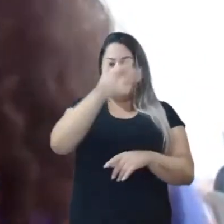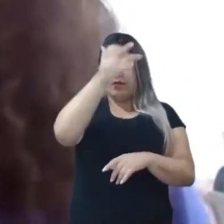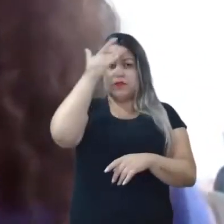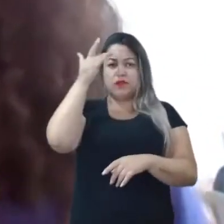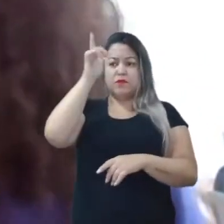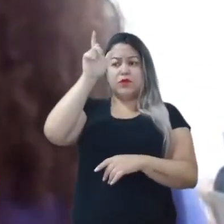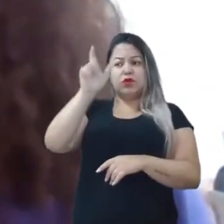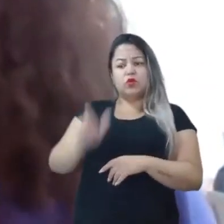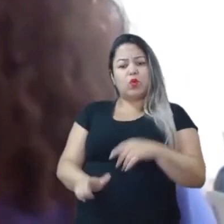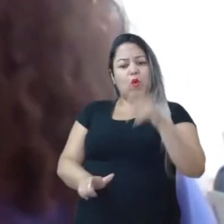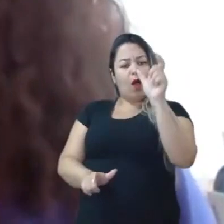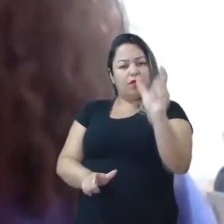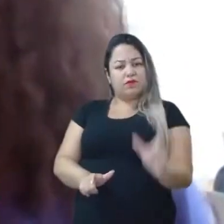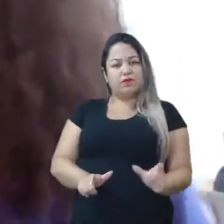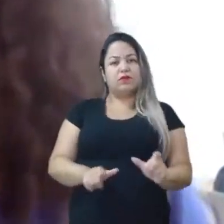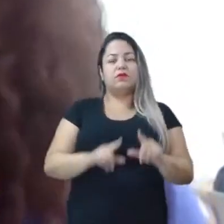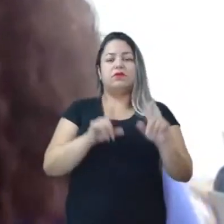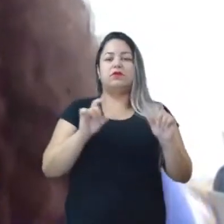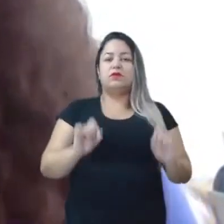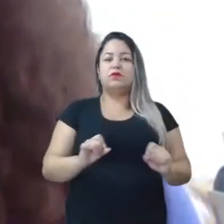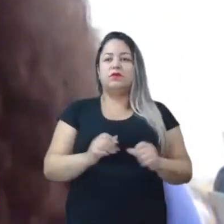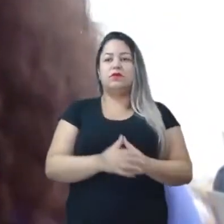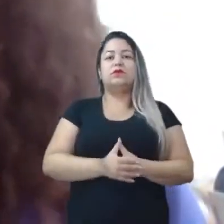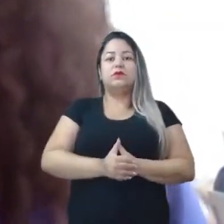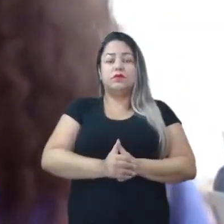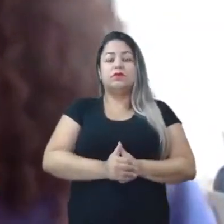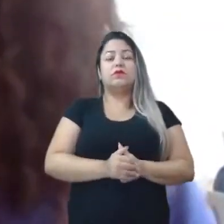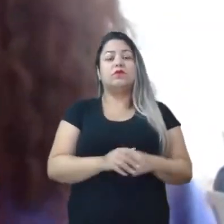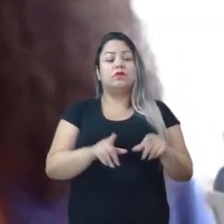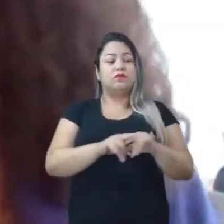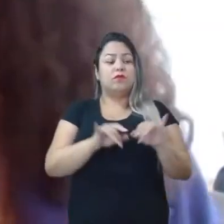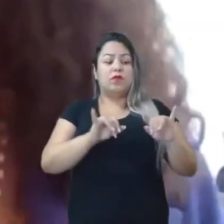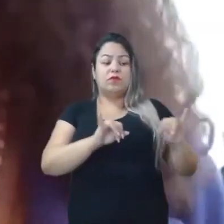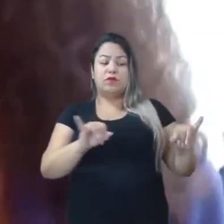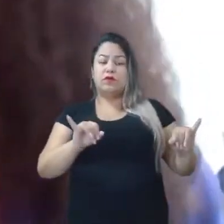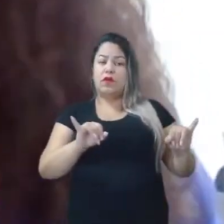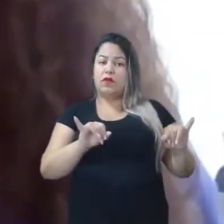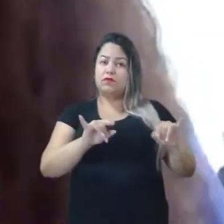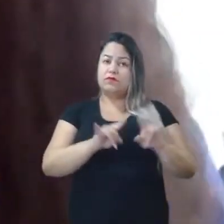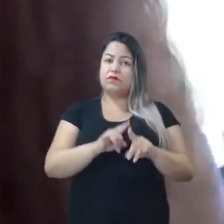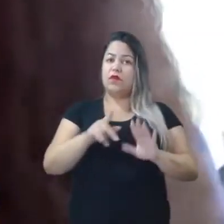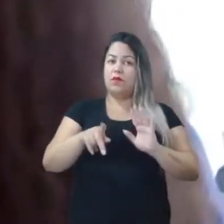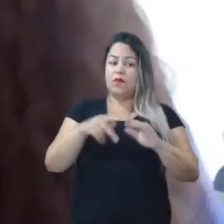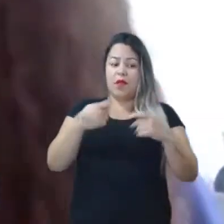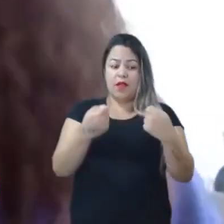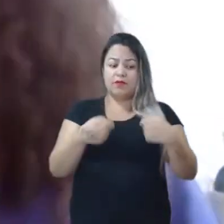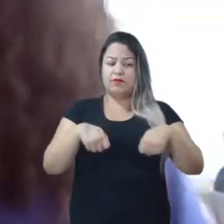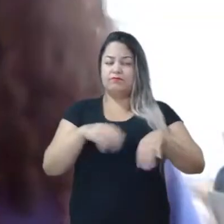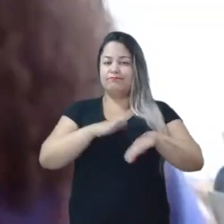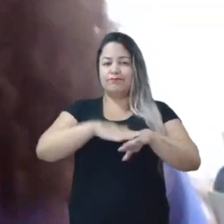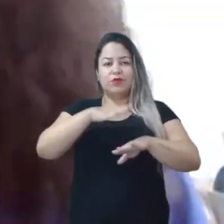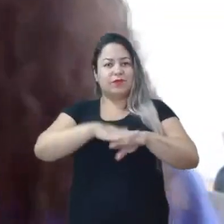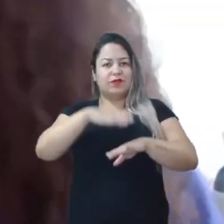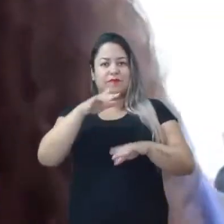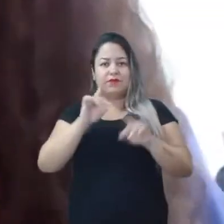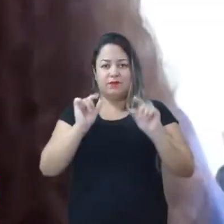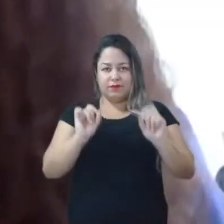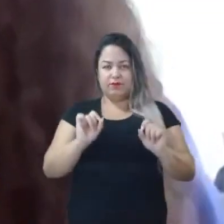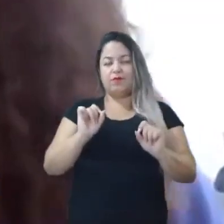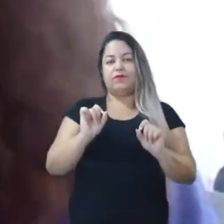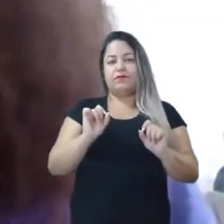pessoas, né, que os dados sempre estão nos mostrando que elas são as que mais precisam. E quando a gente